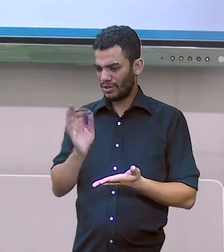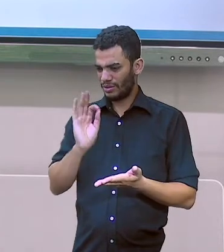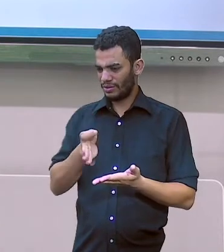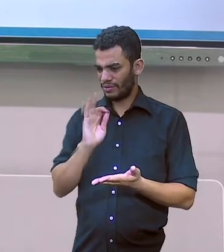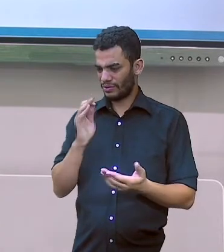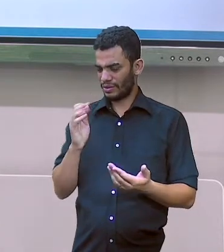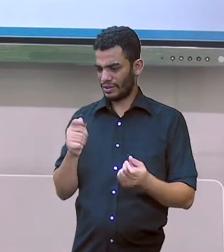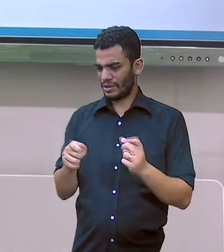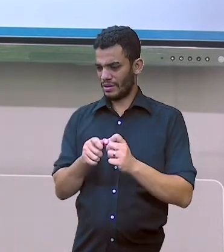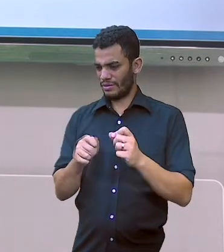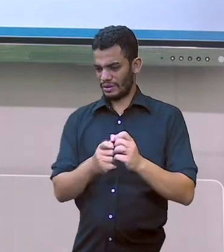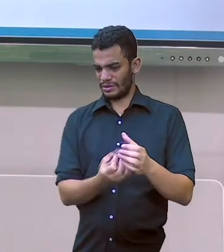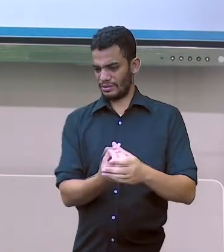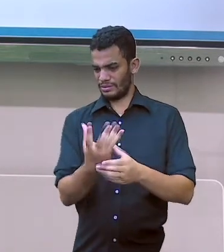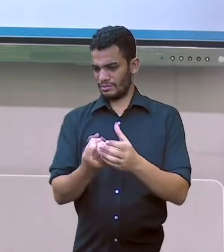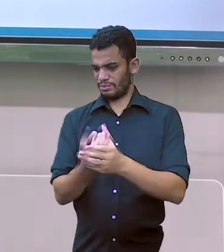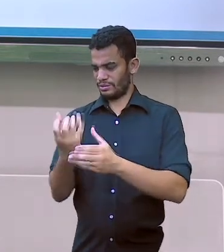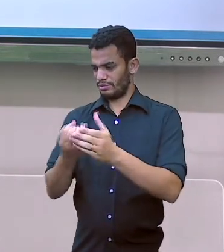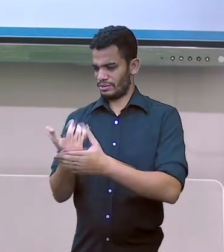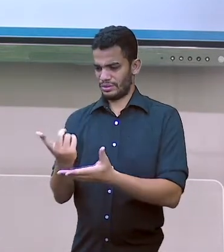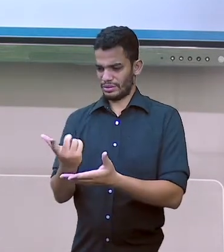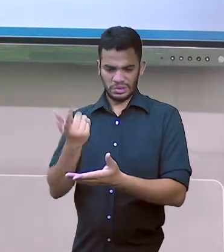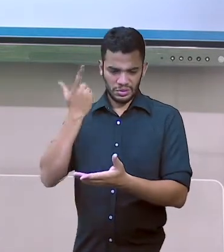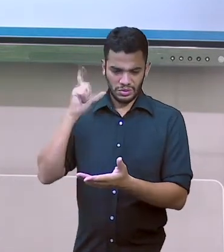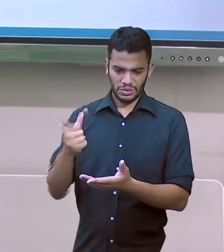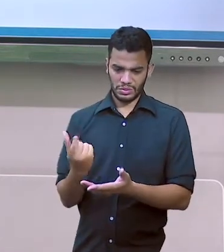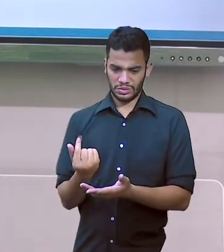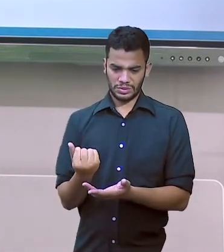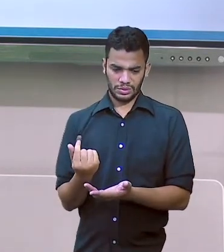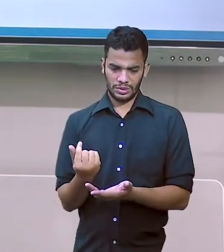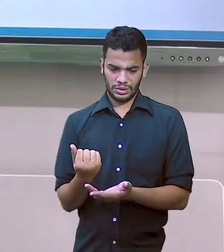café se ninguém está comprando?